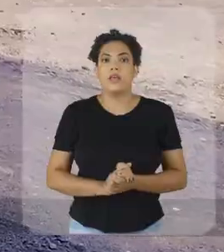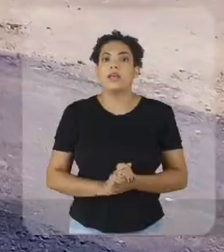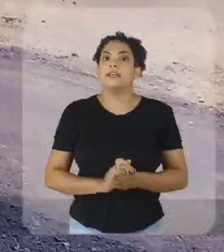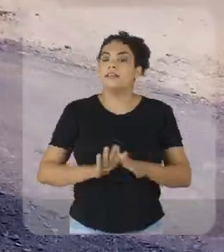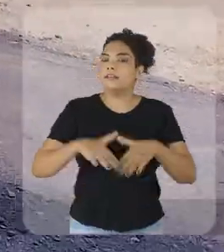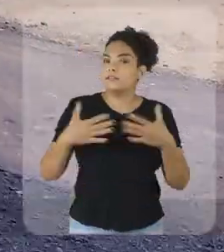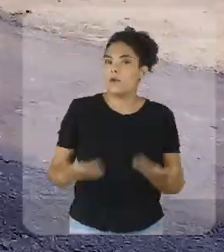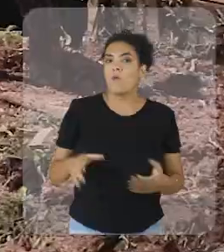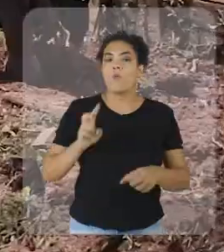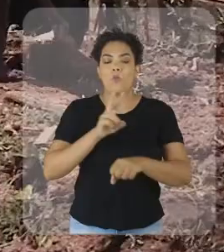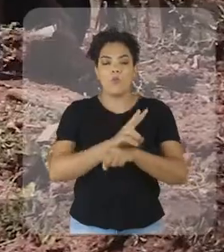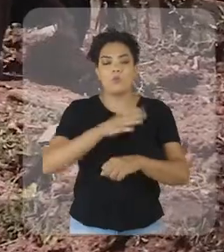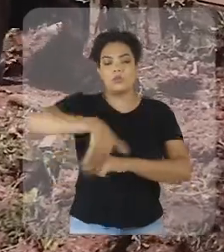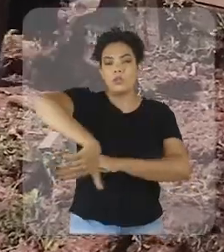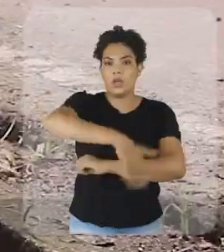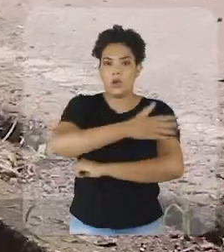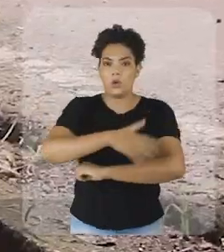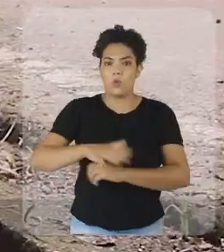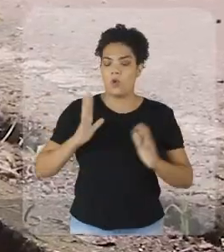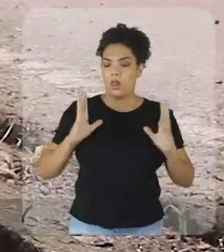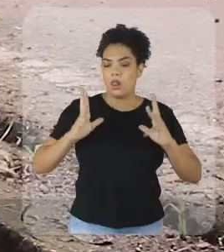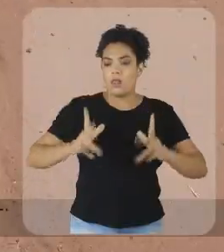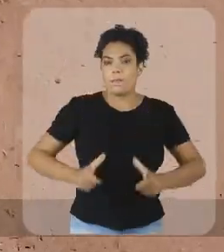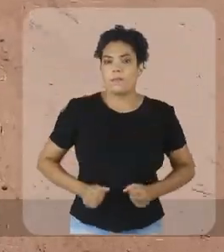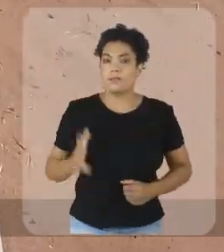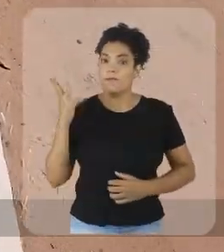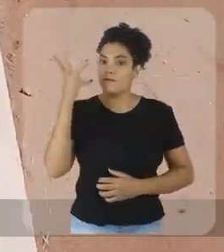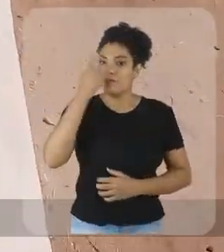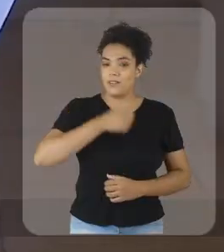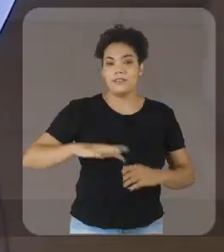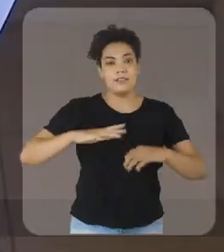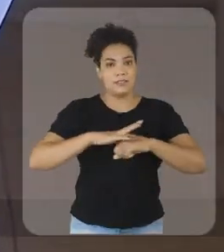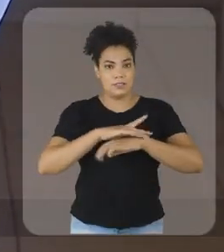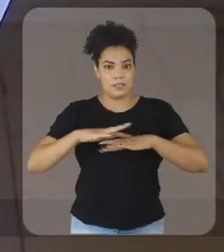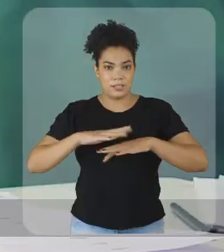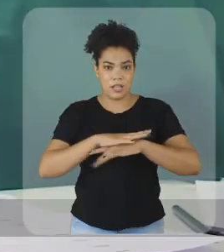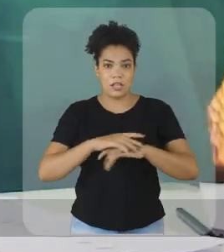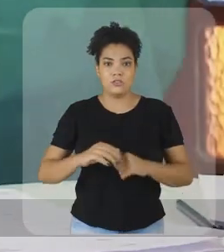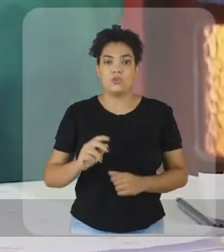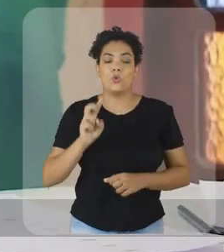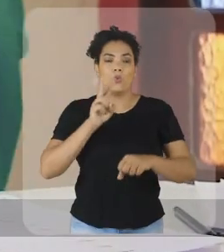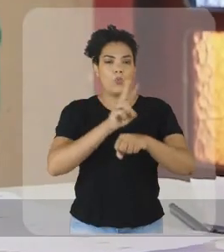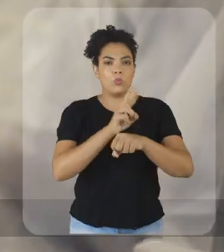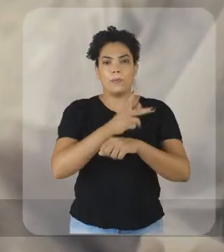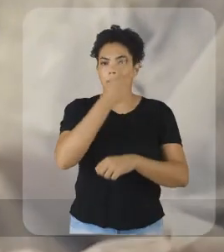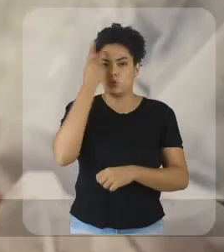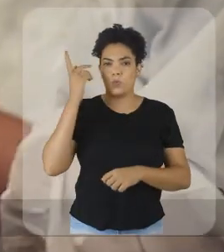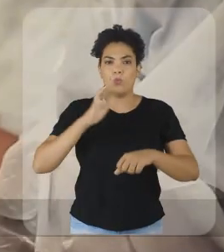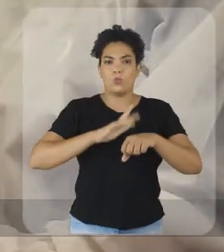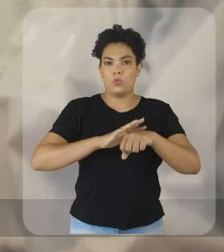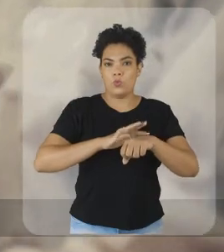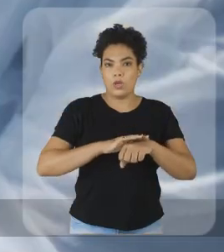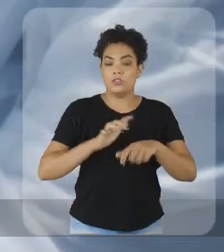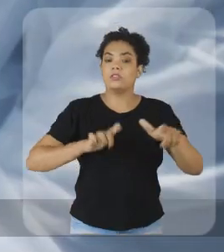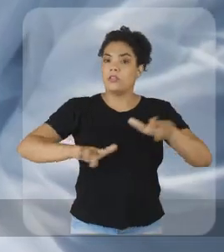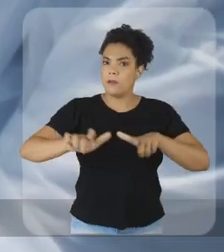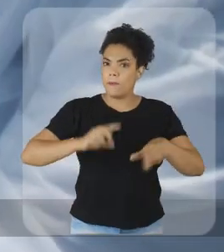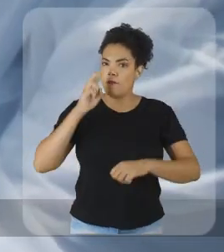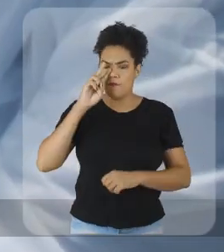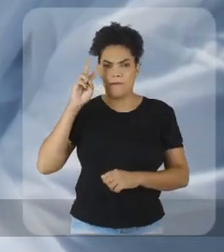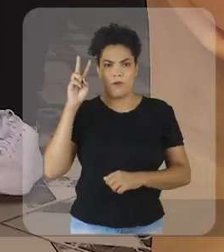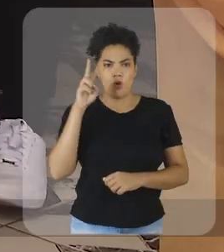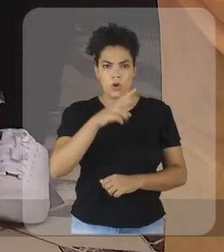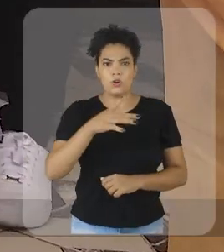cuida das ruas, da limpeza urbana, da beleza da cidade, cuida de quem adoece e trabalha firme para que as pessoas